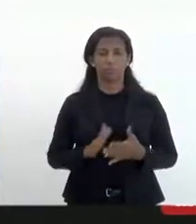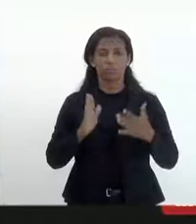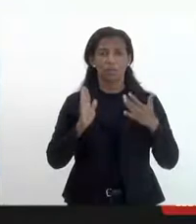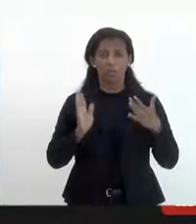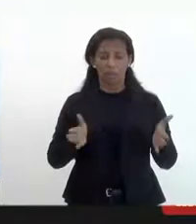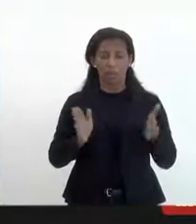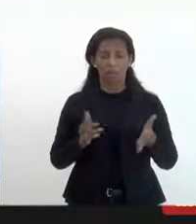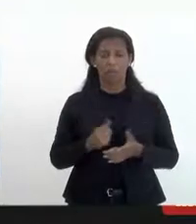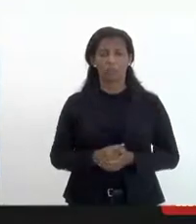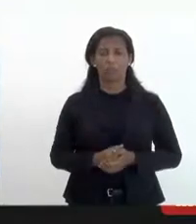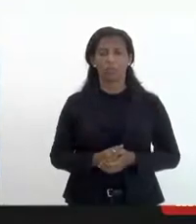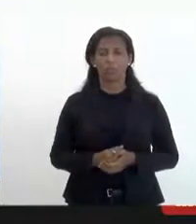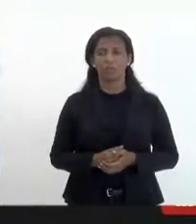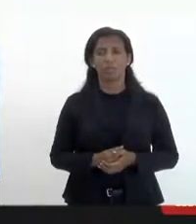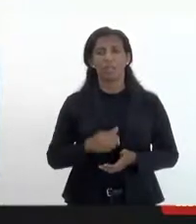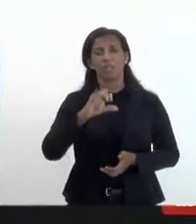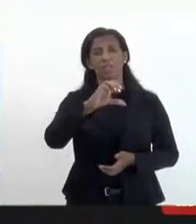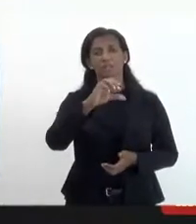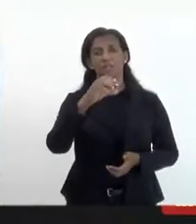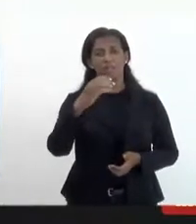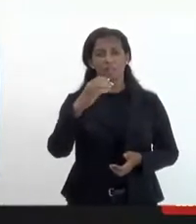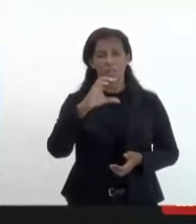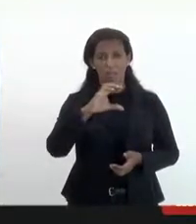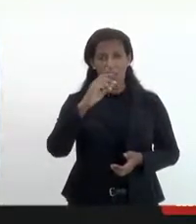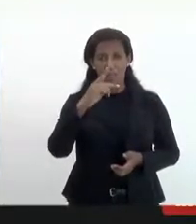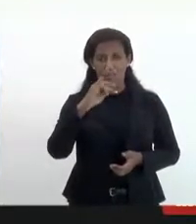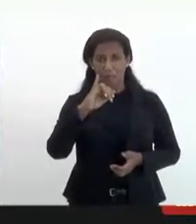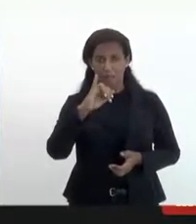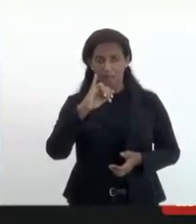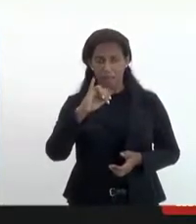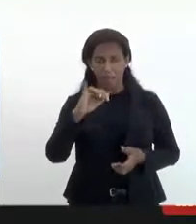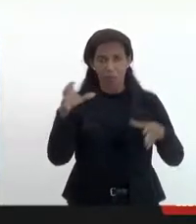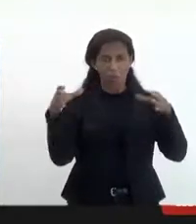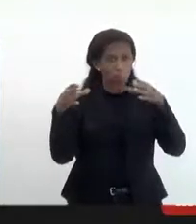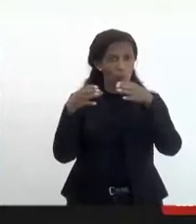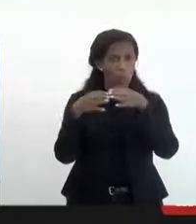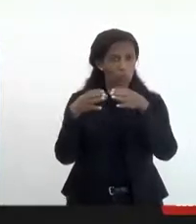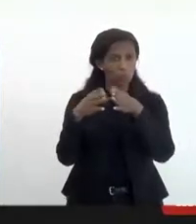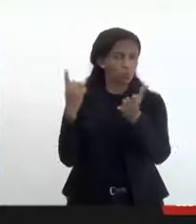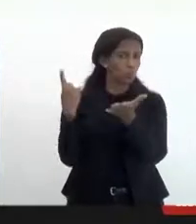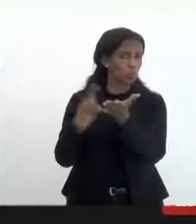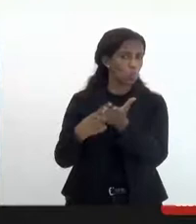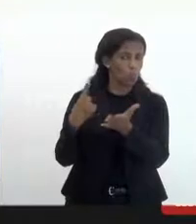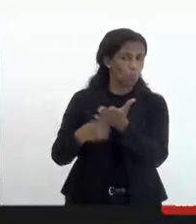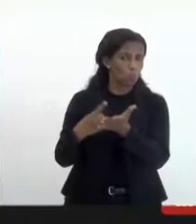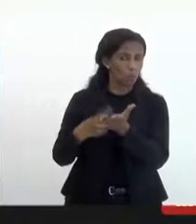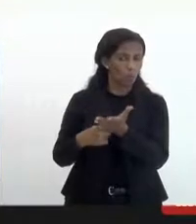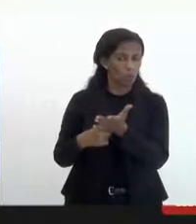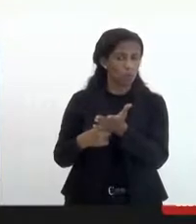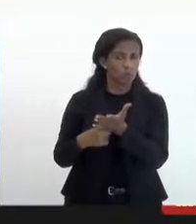propor por essa lei, essa CPI, um conjunto de propostas de leis